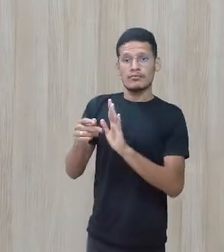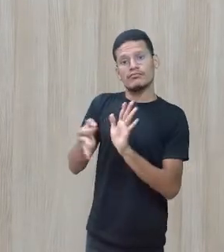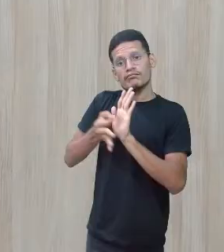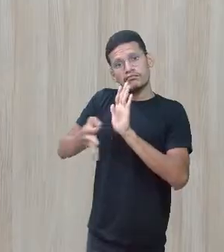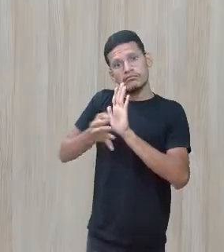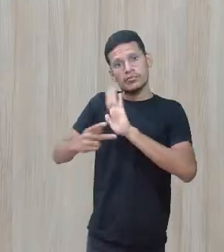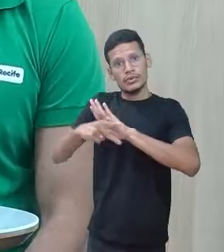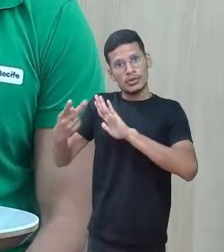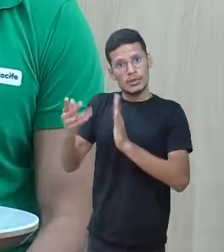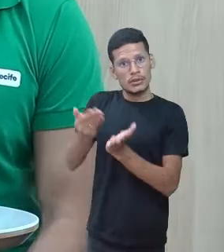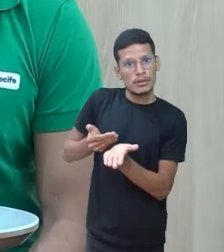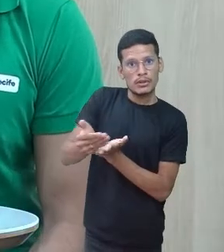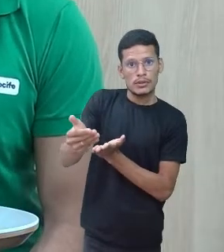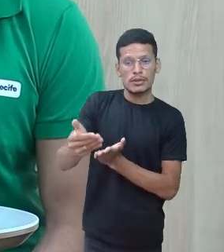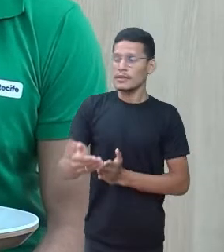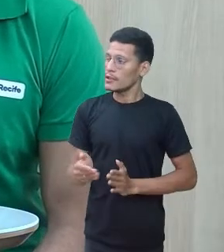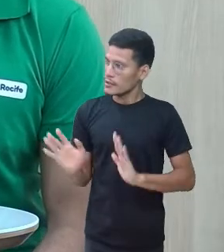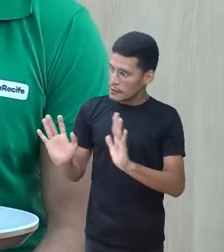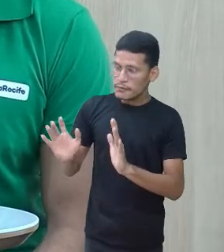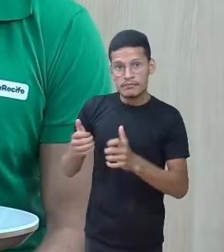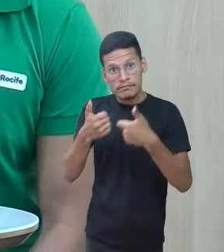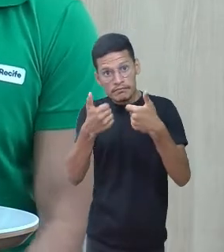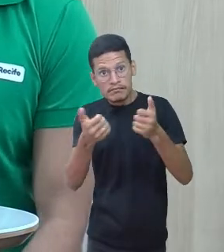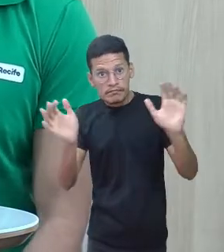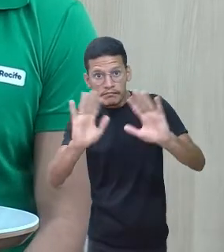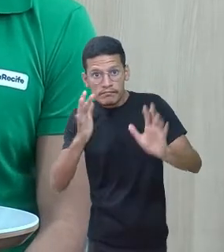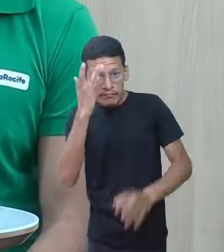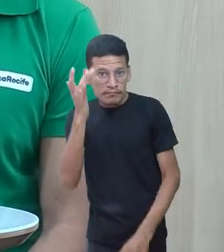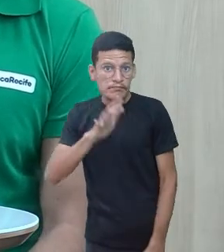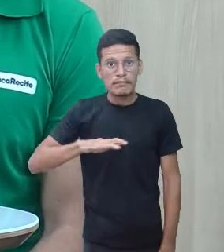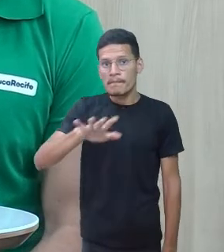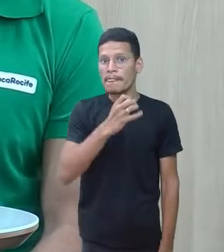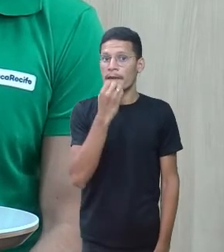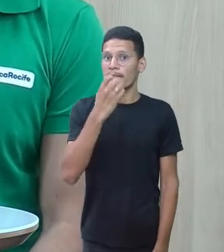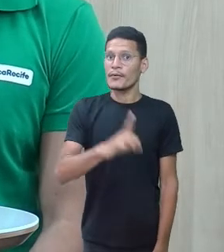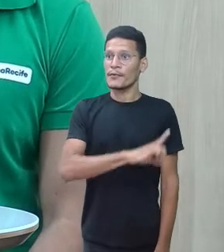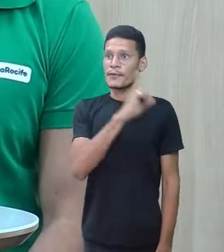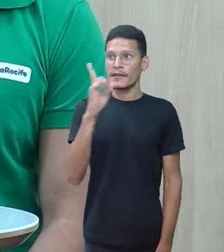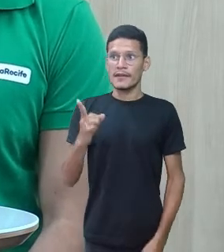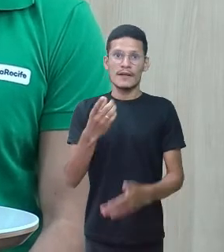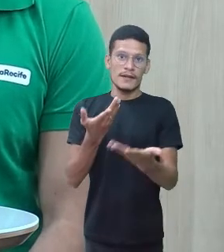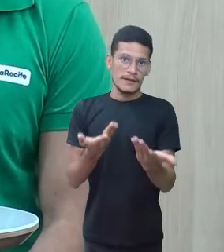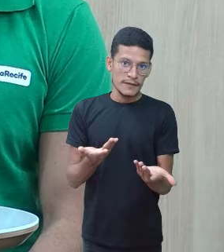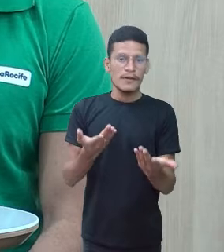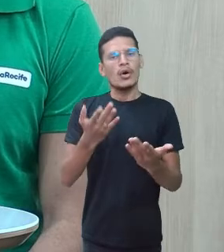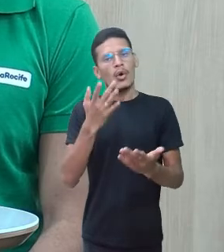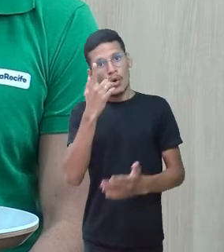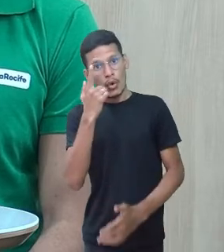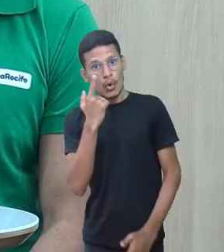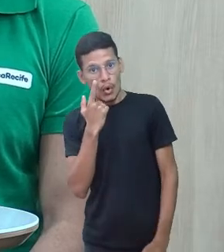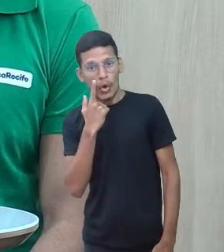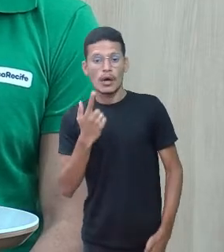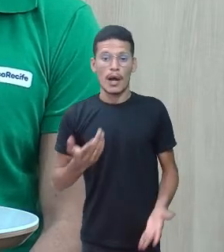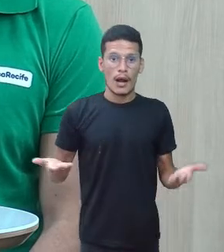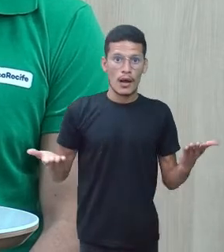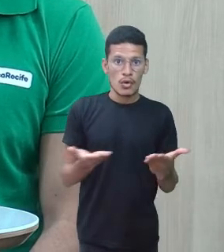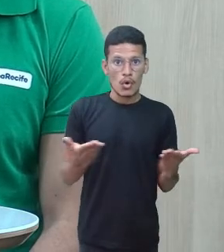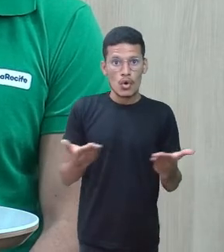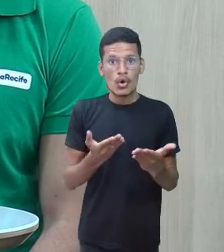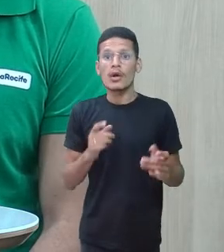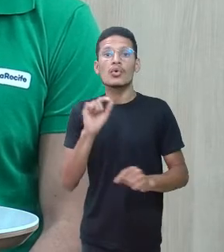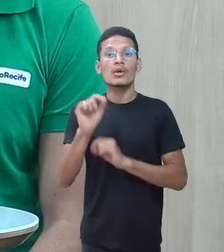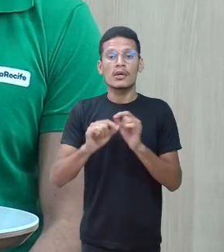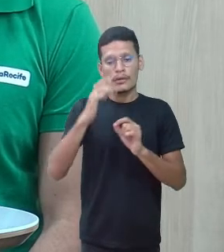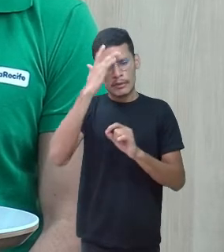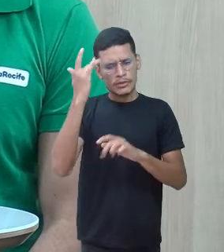lá, professor. Fala, galerinha. Muito bom dia. Pessoal, está chegando aqui aos poucos,